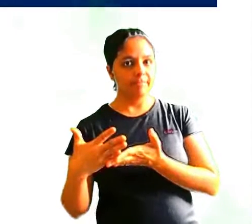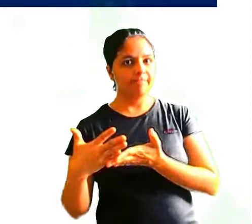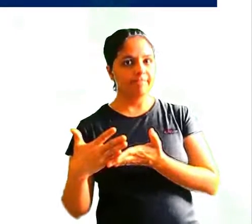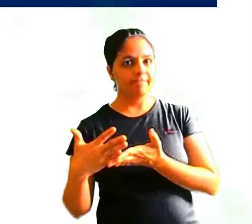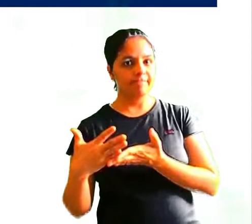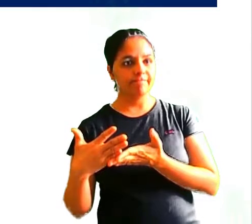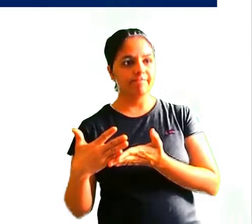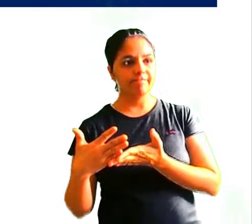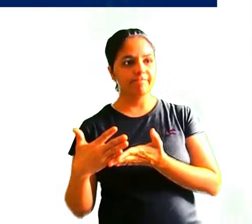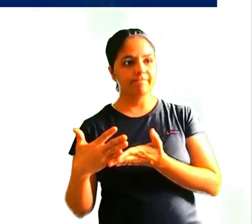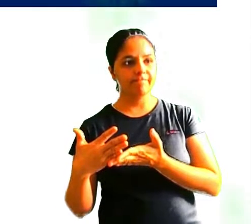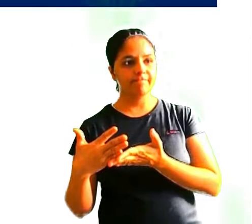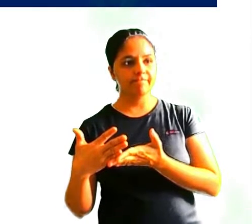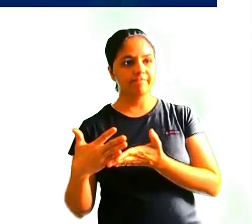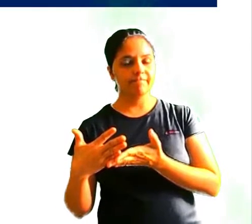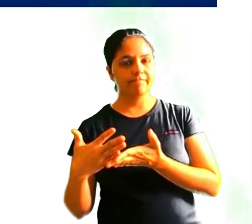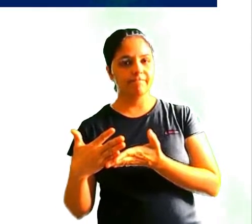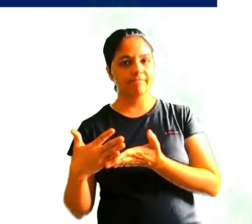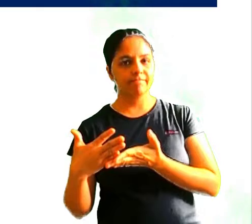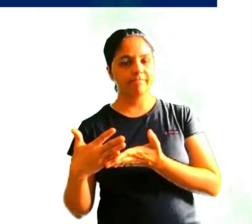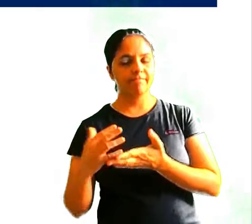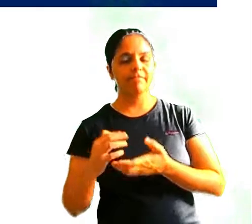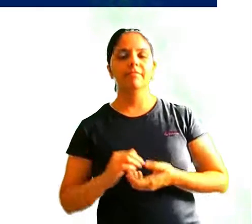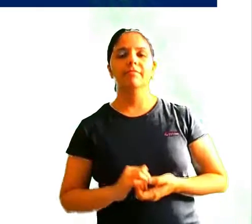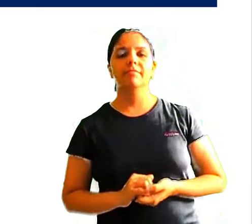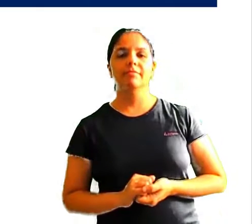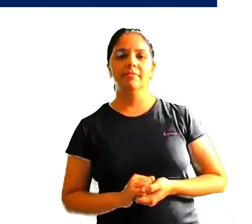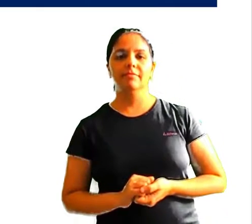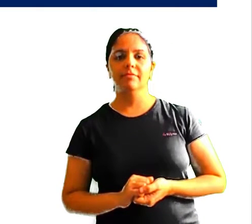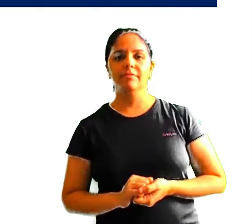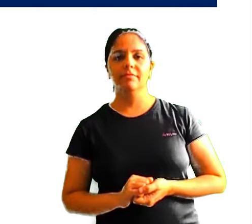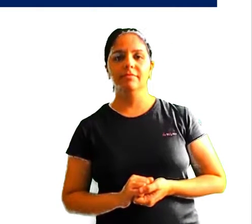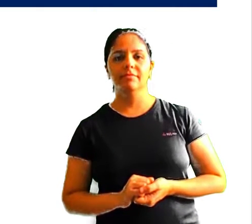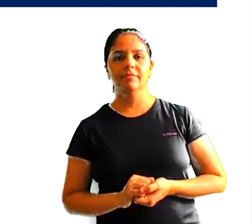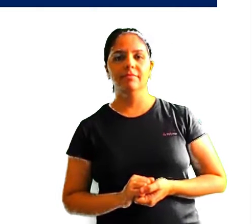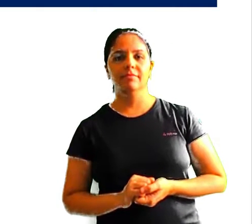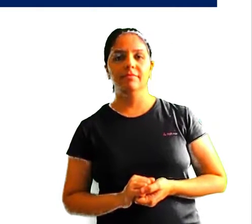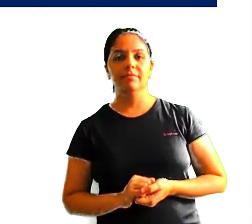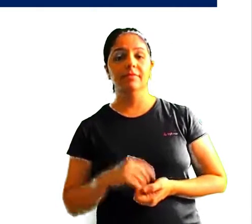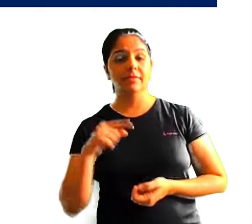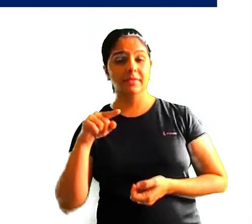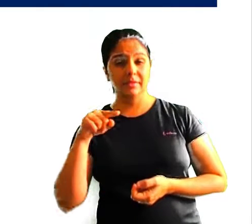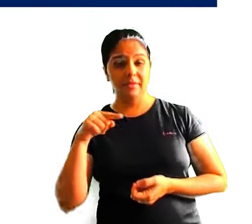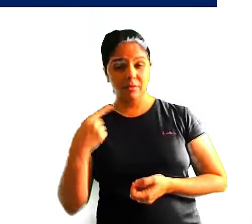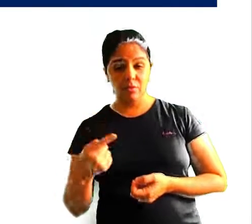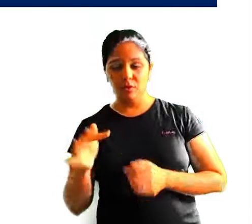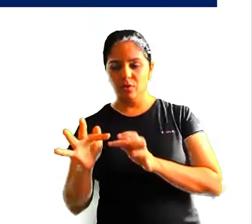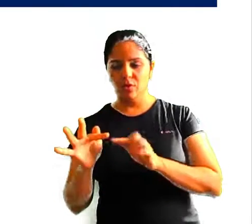eu parti do nó F, né, foi meu ponto de partida, né, ó,